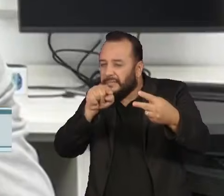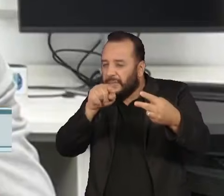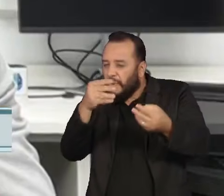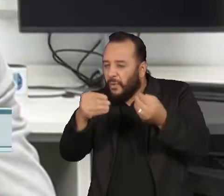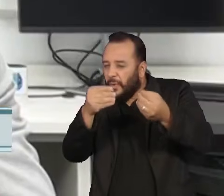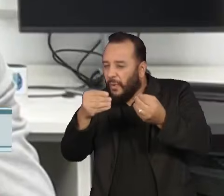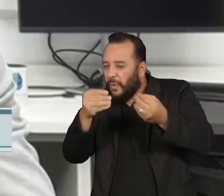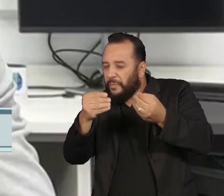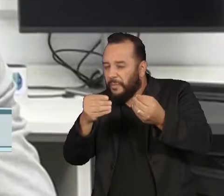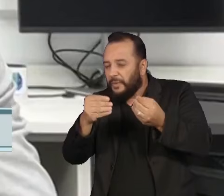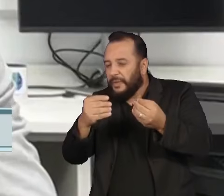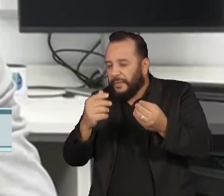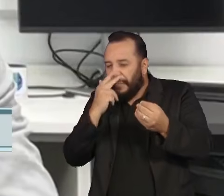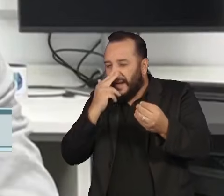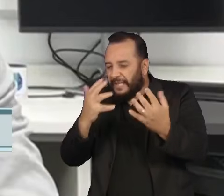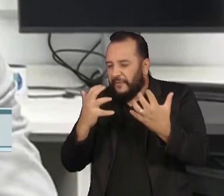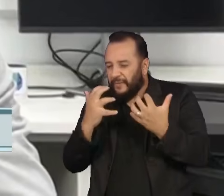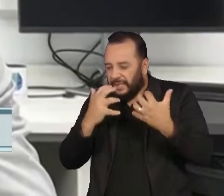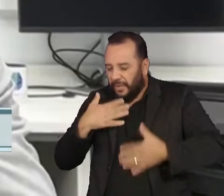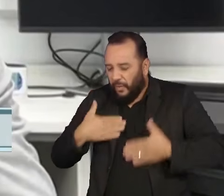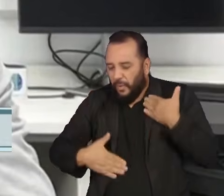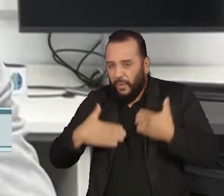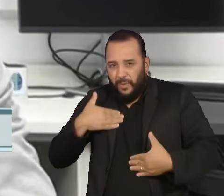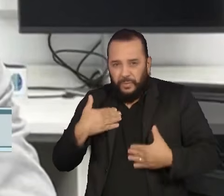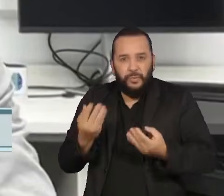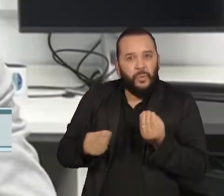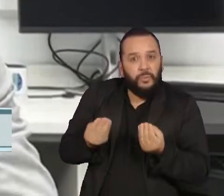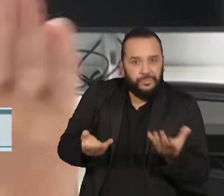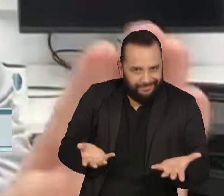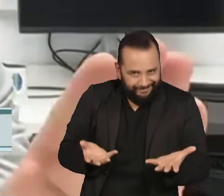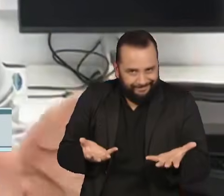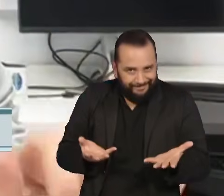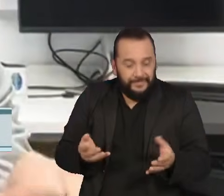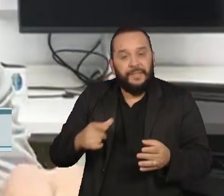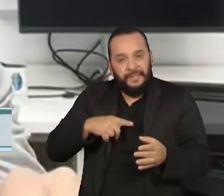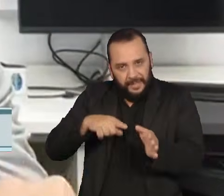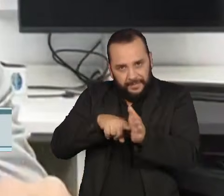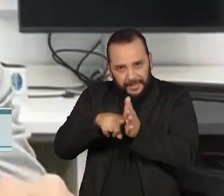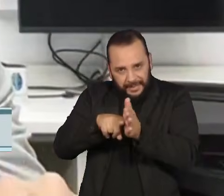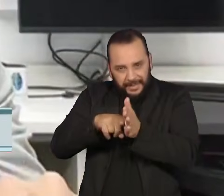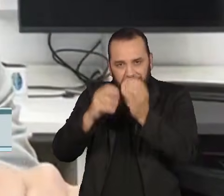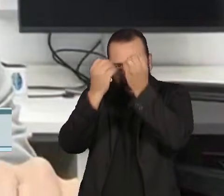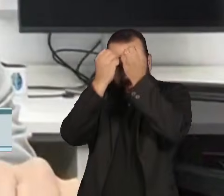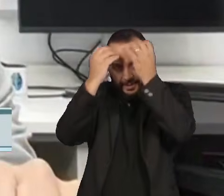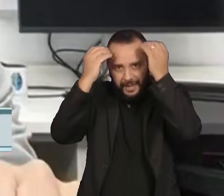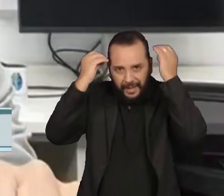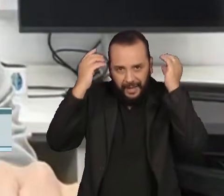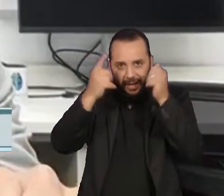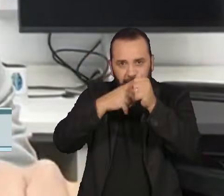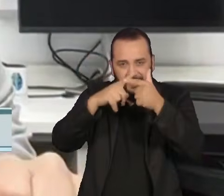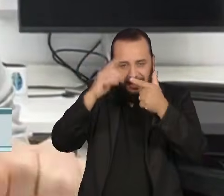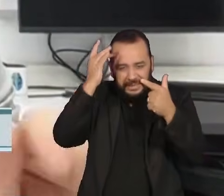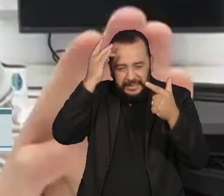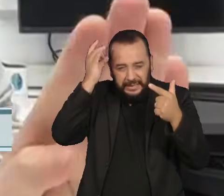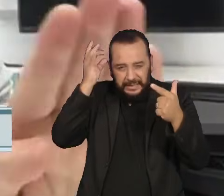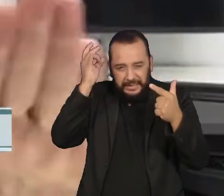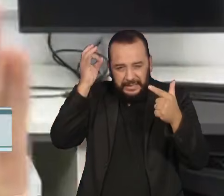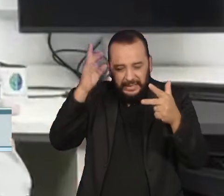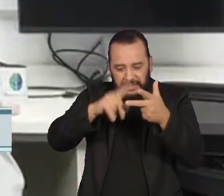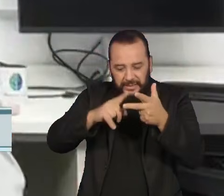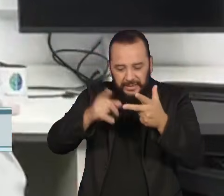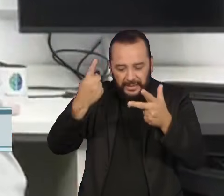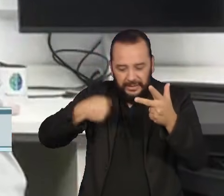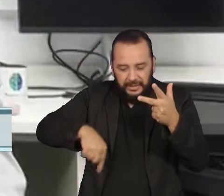saúde. Então, quando a gente tem um estudo desse tipo para TDAH, para enxaqueca, para dor crônica, a gente